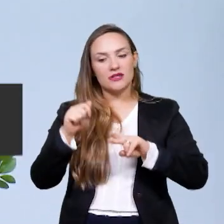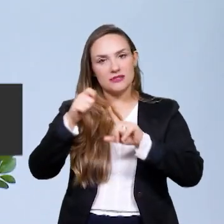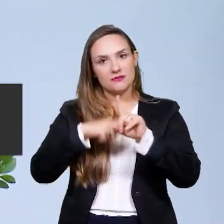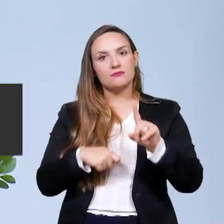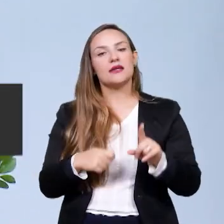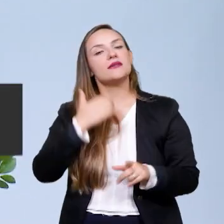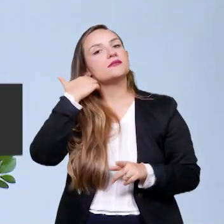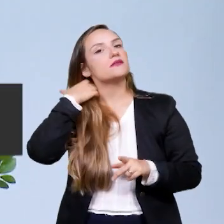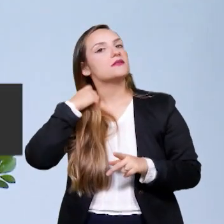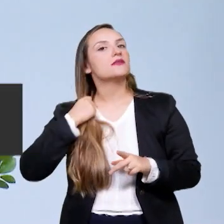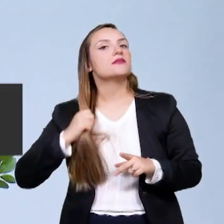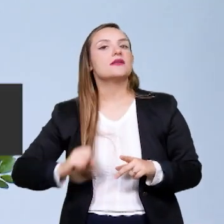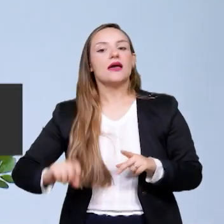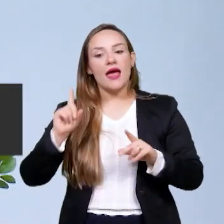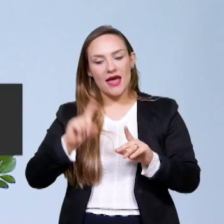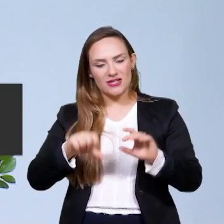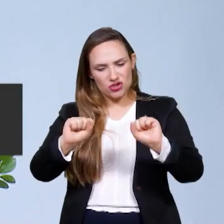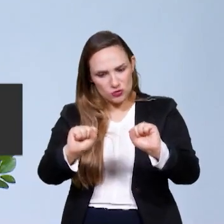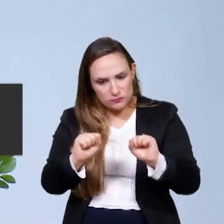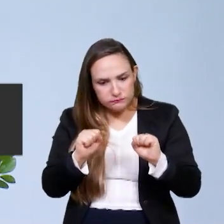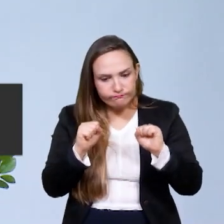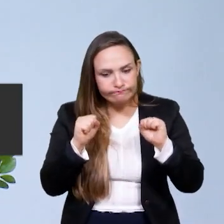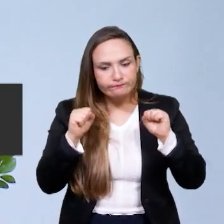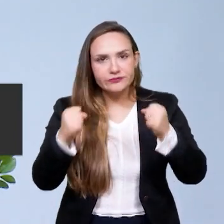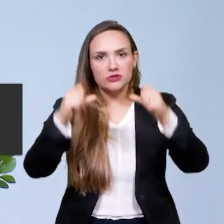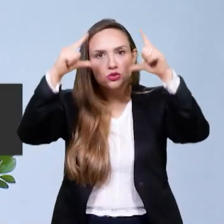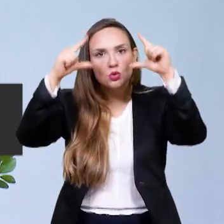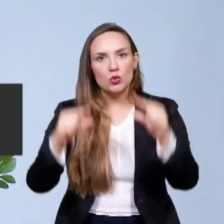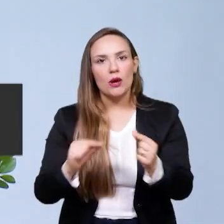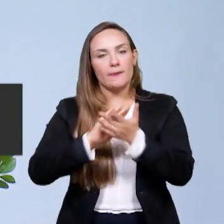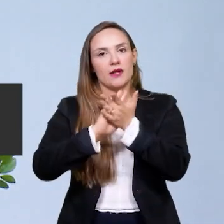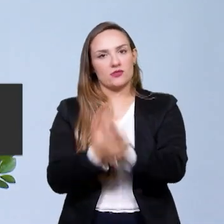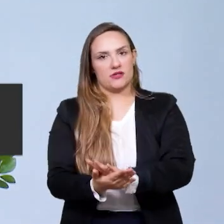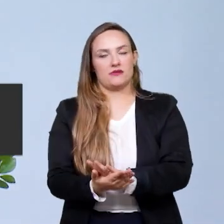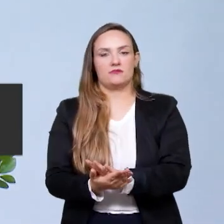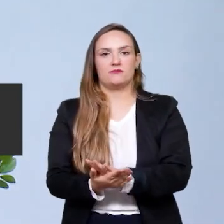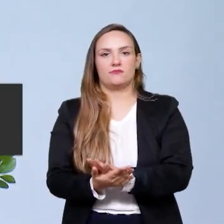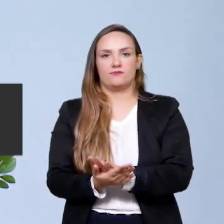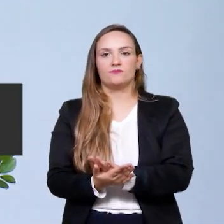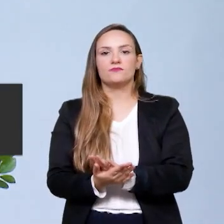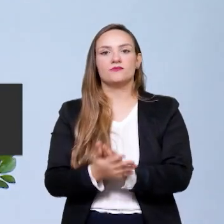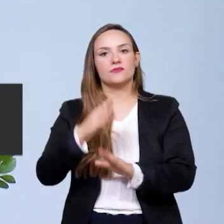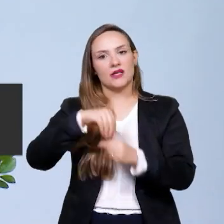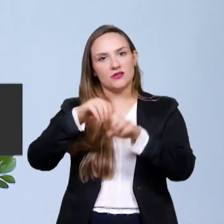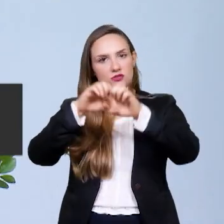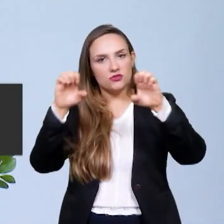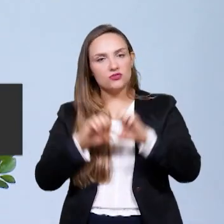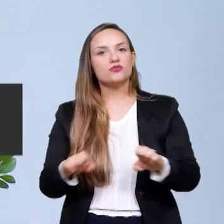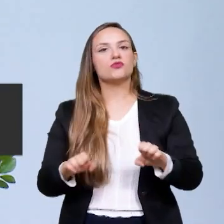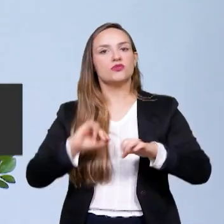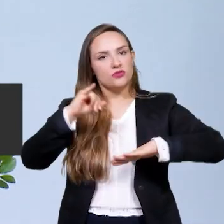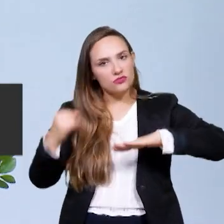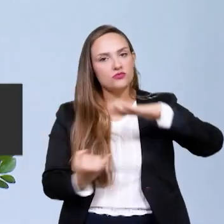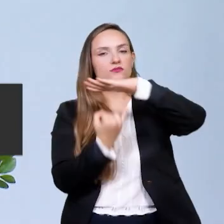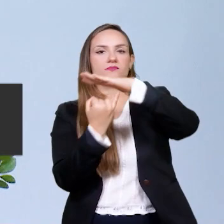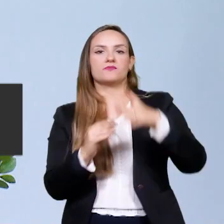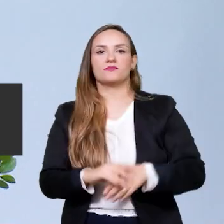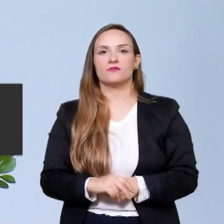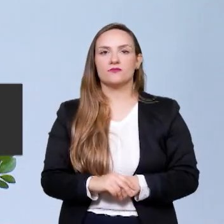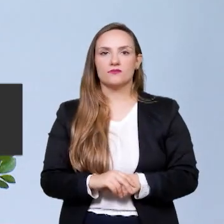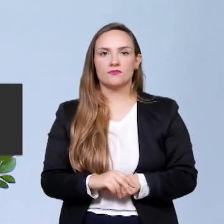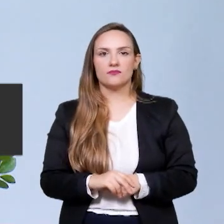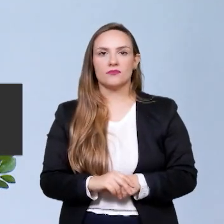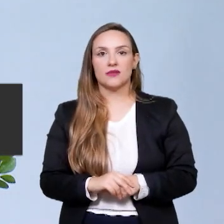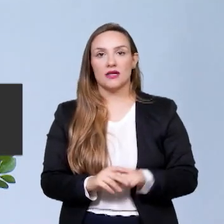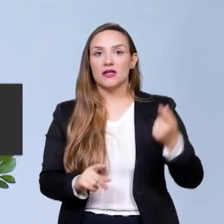negra seja mais um mês de enfrentamento a esse racismo, como o deputado falou, estrutural,